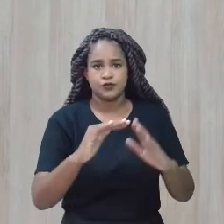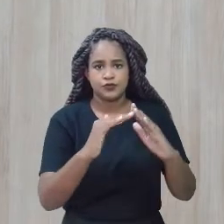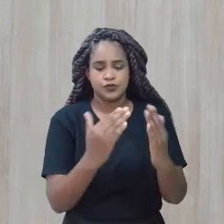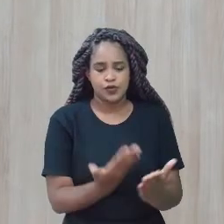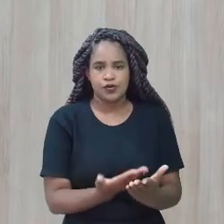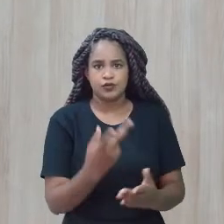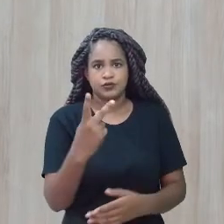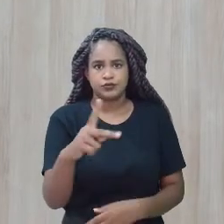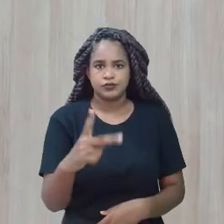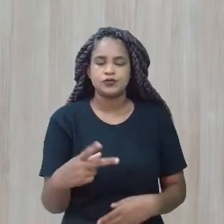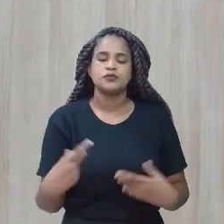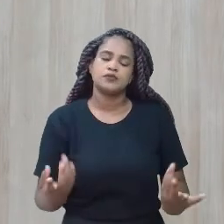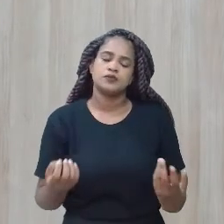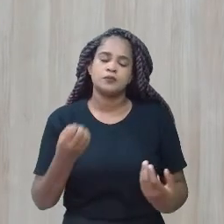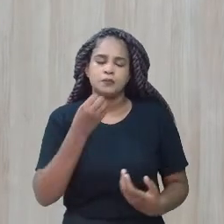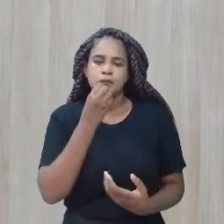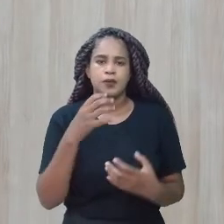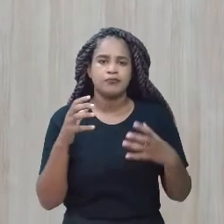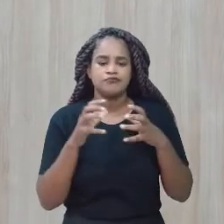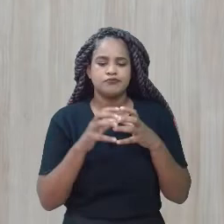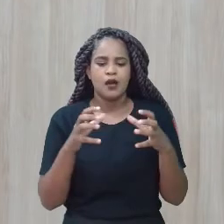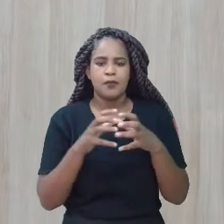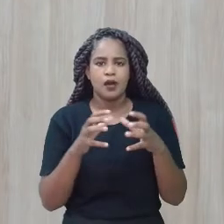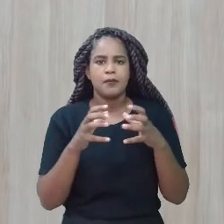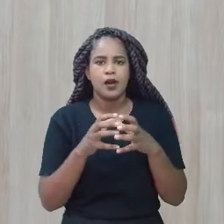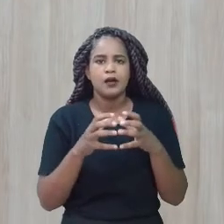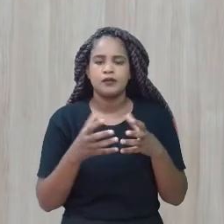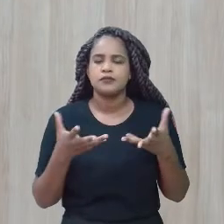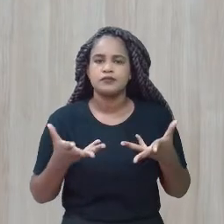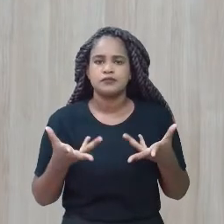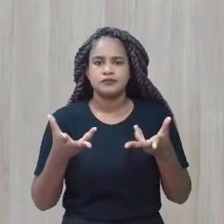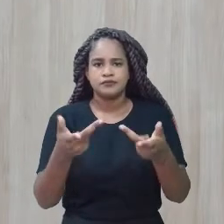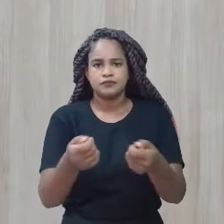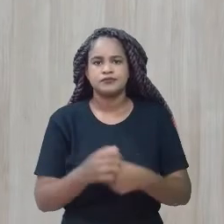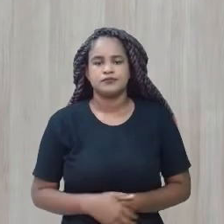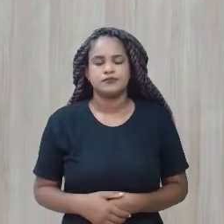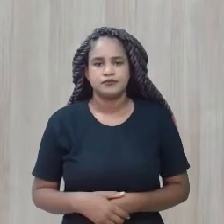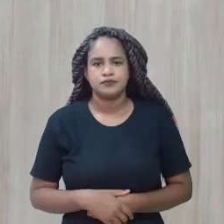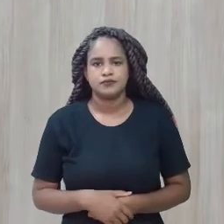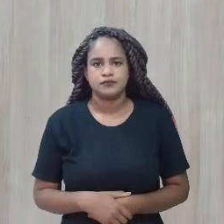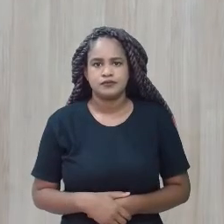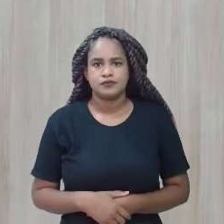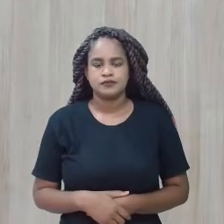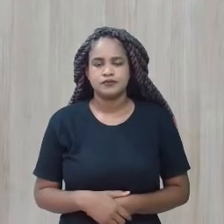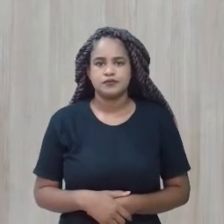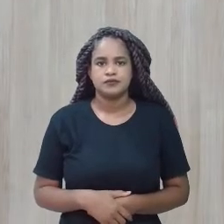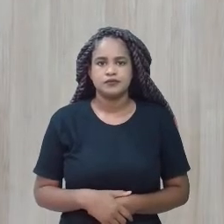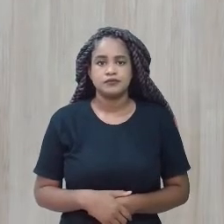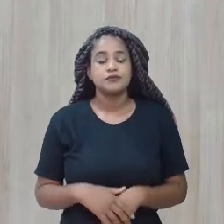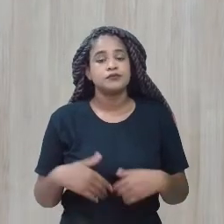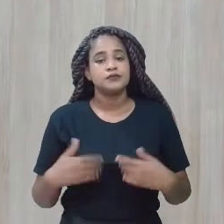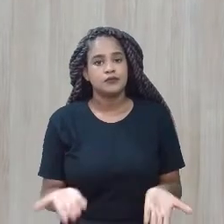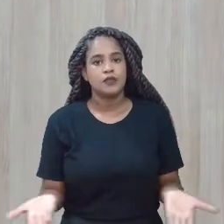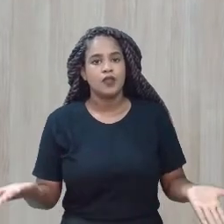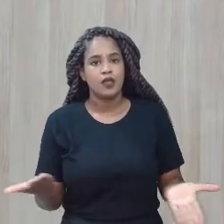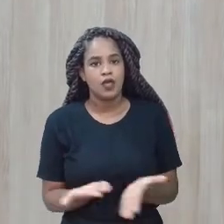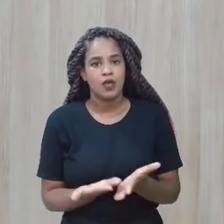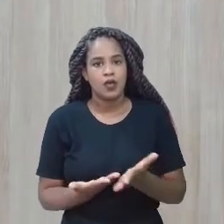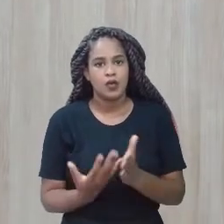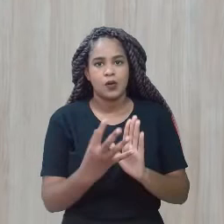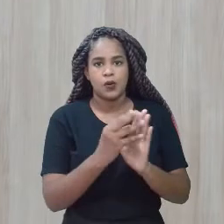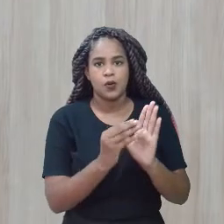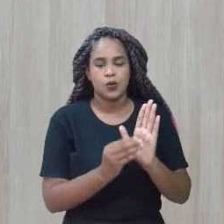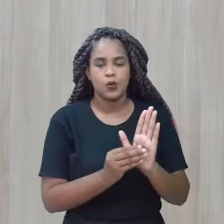escola. Então, essa parceria é muito maravilhosa. E aí, como a nossa aula, o nosso conteúdo